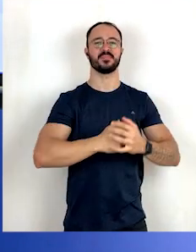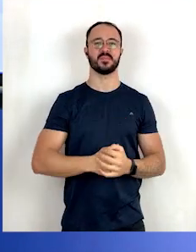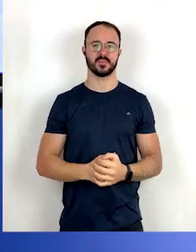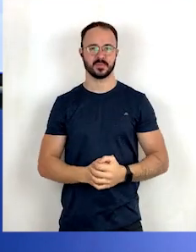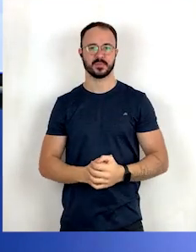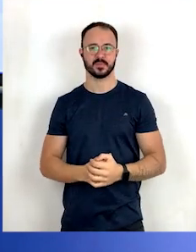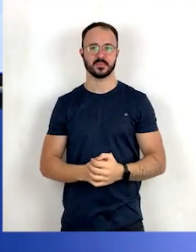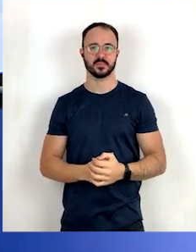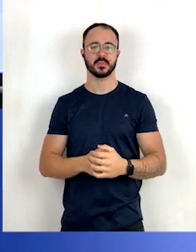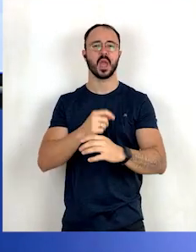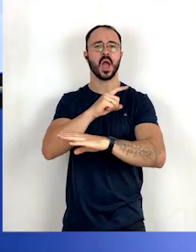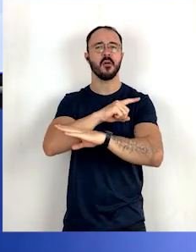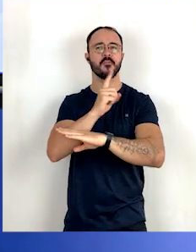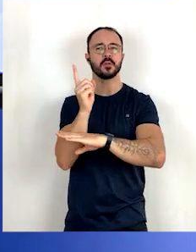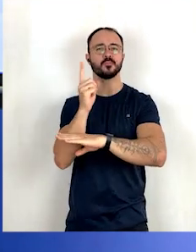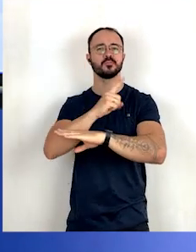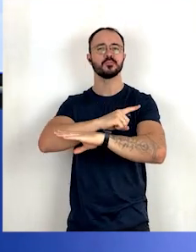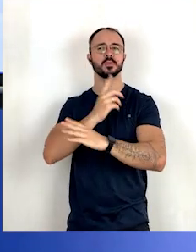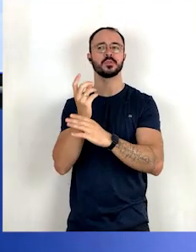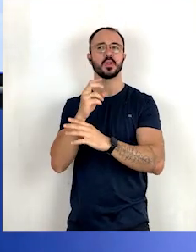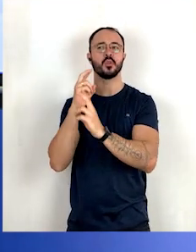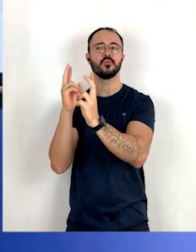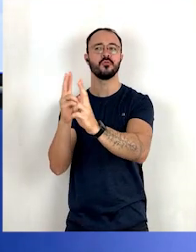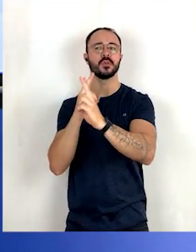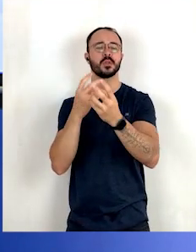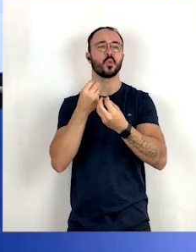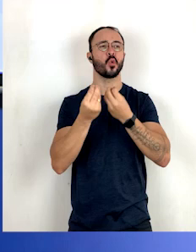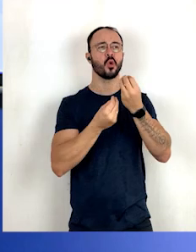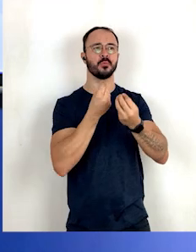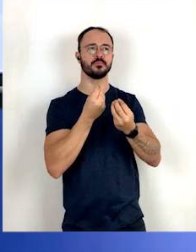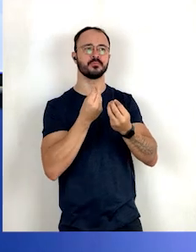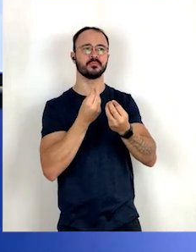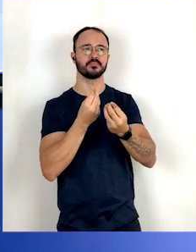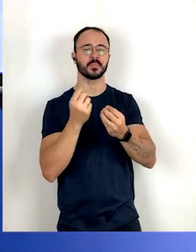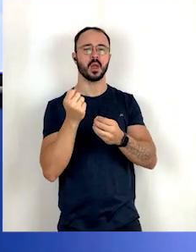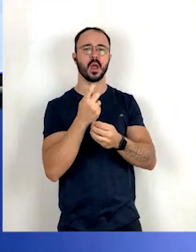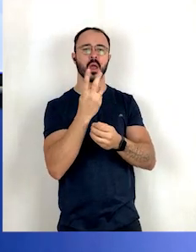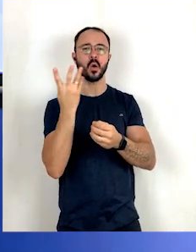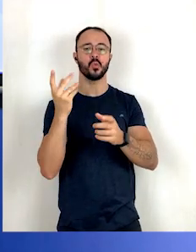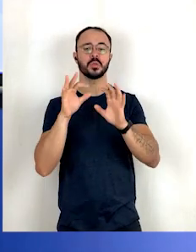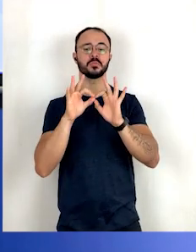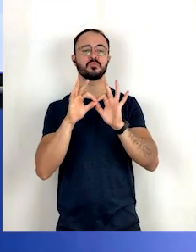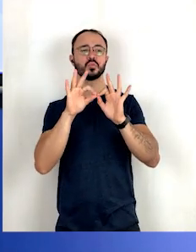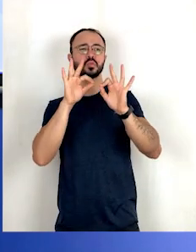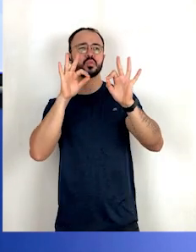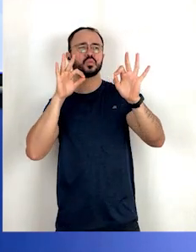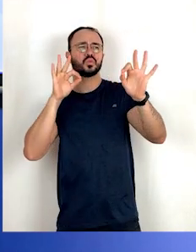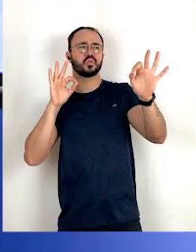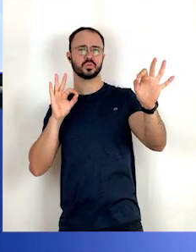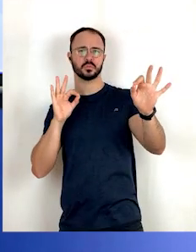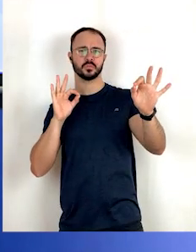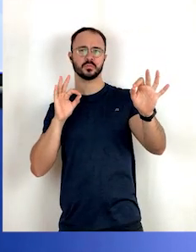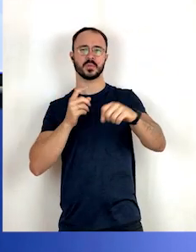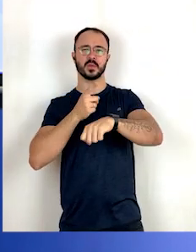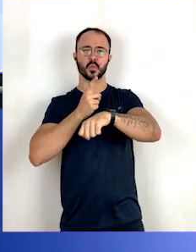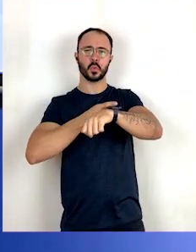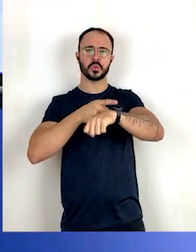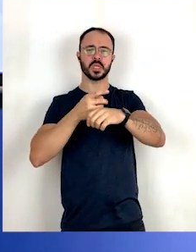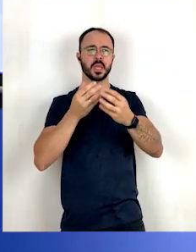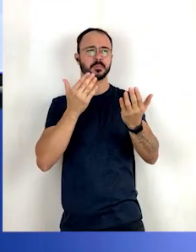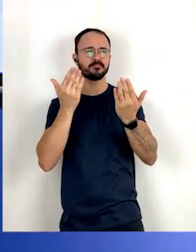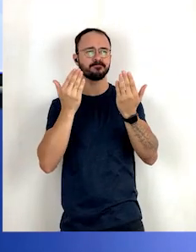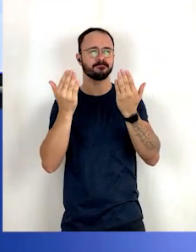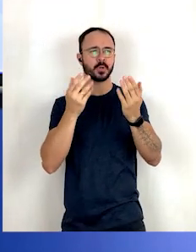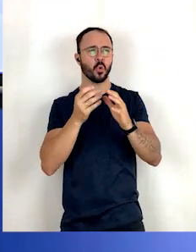A velocidade dos ventos ela é medida pela distância que o vento percorre em um intervalo de tempo, ou seja,